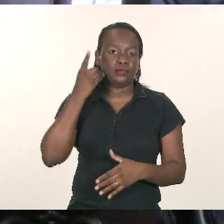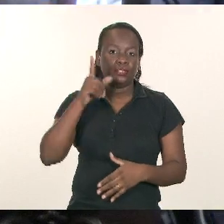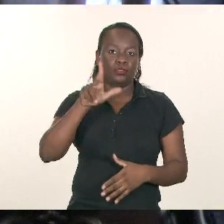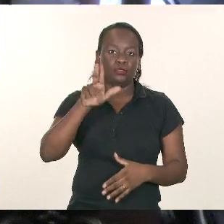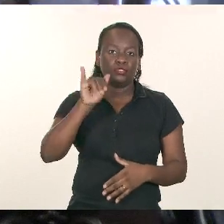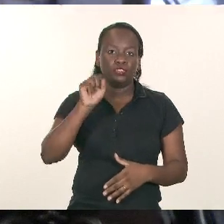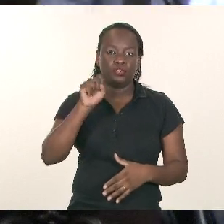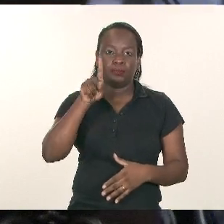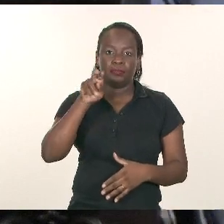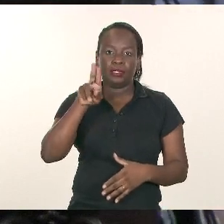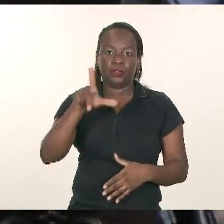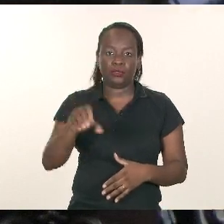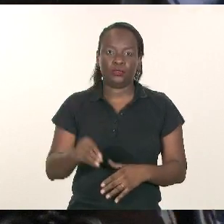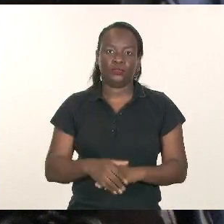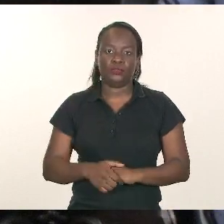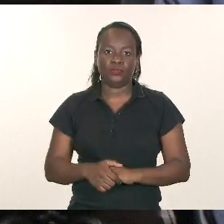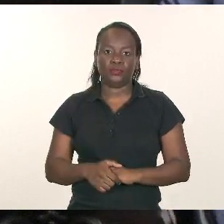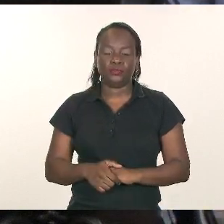Luiz Paulo.